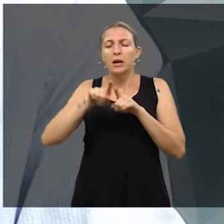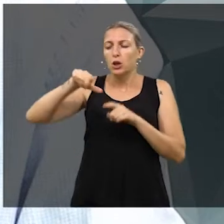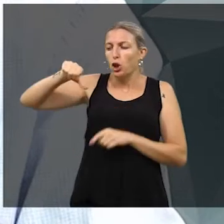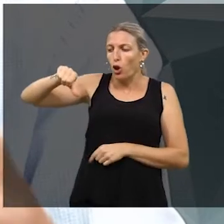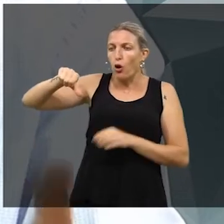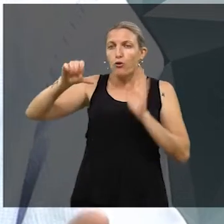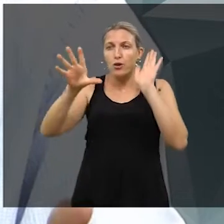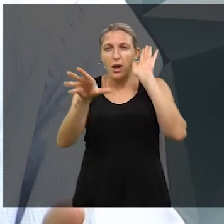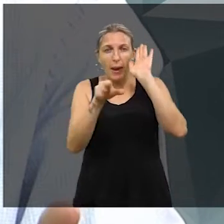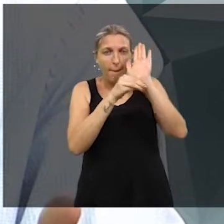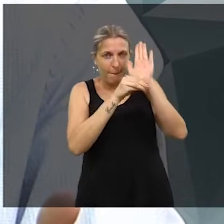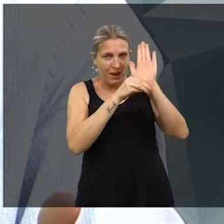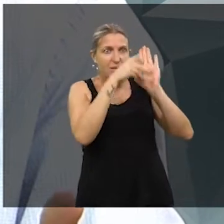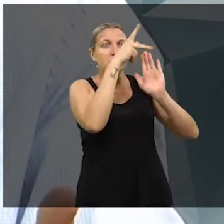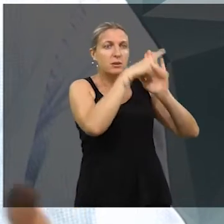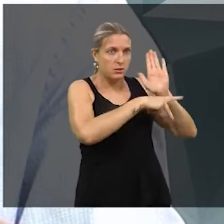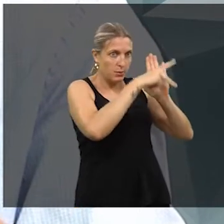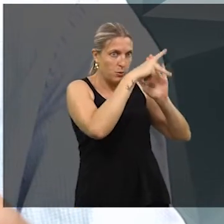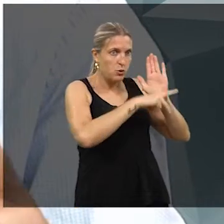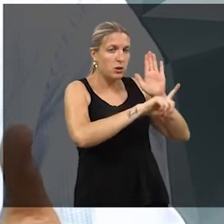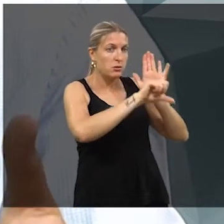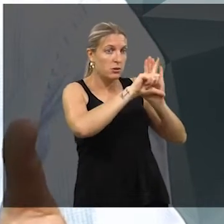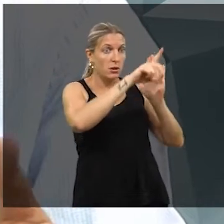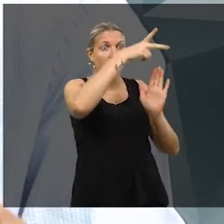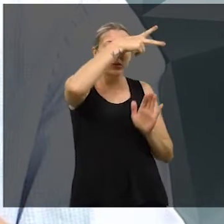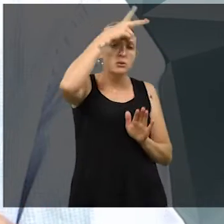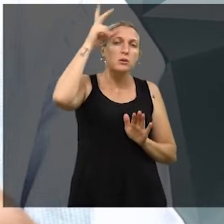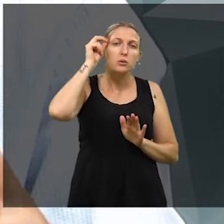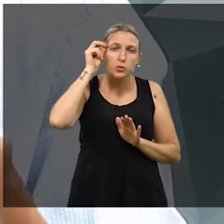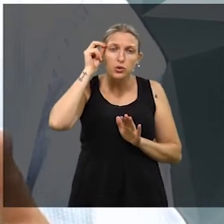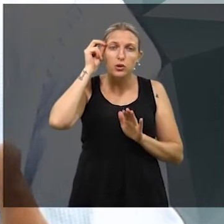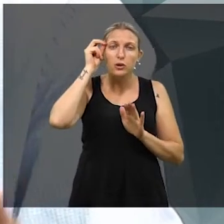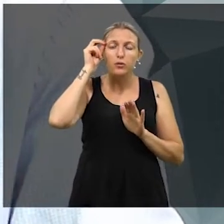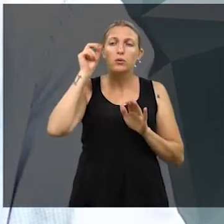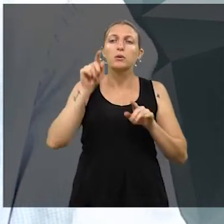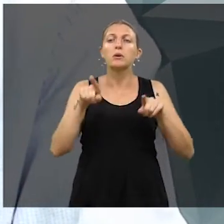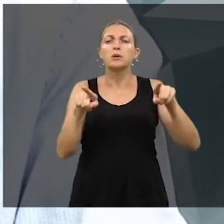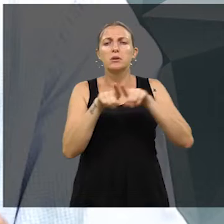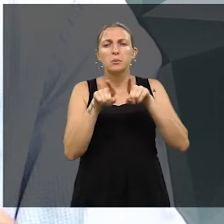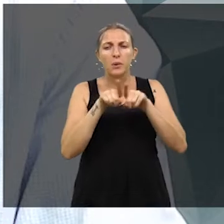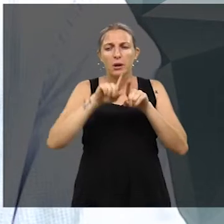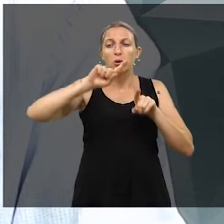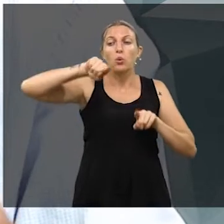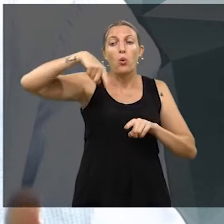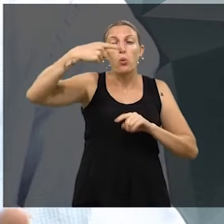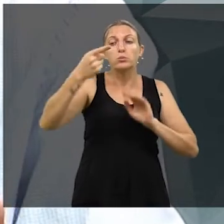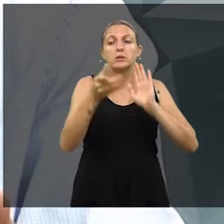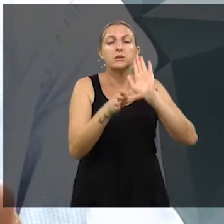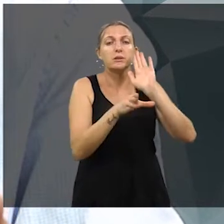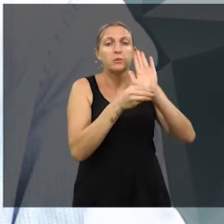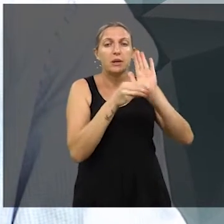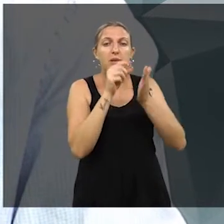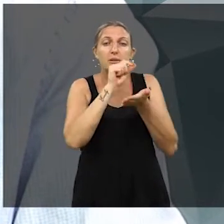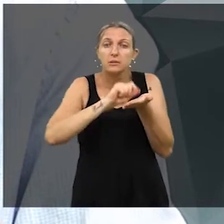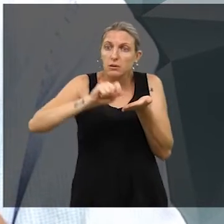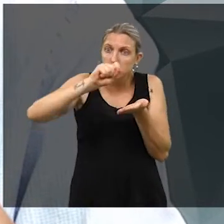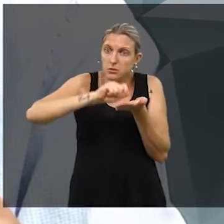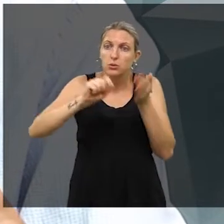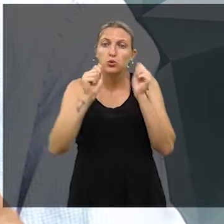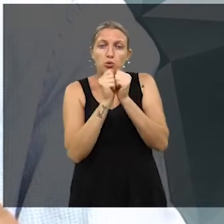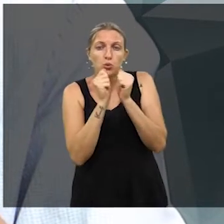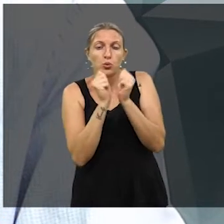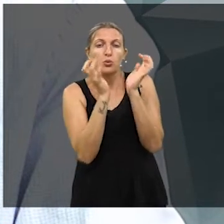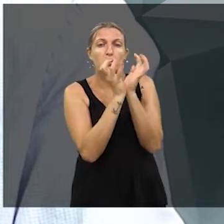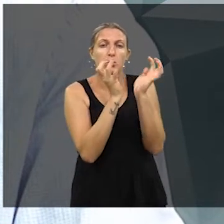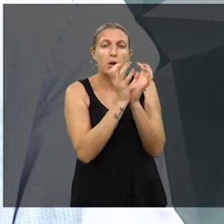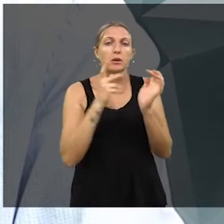né, a projetos de lei do Executivo, mais algumas que a gente assinou junto com vereadores, colegas vereadores. Nós poderíamos